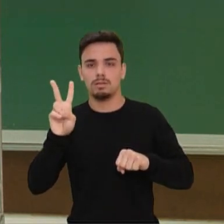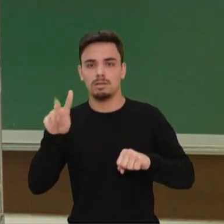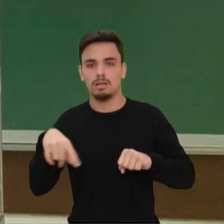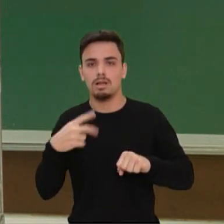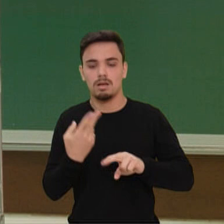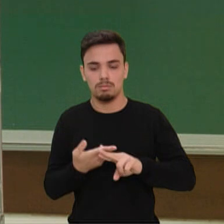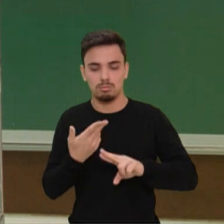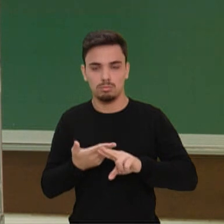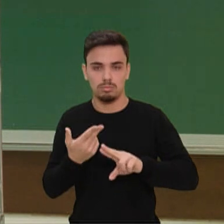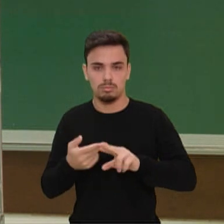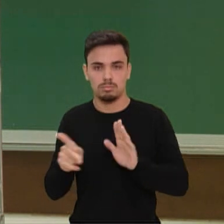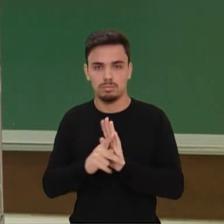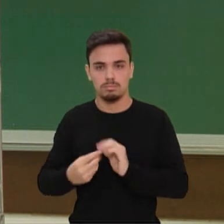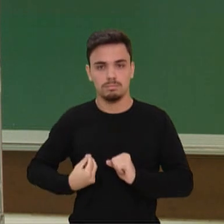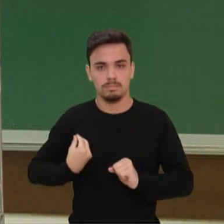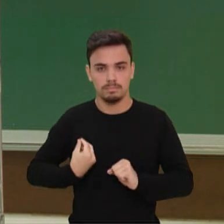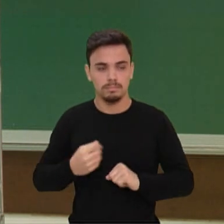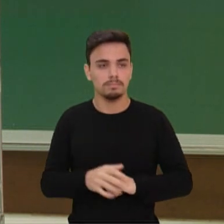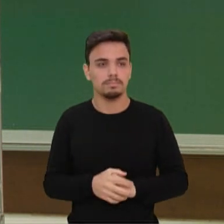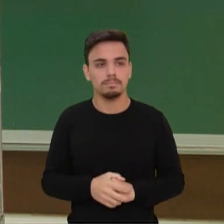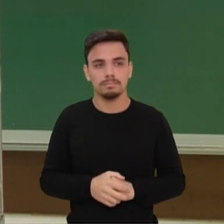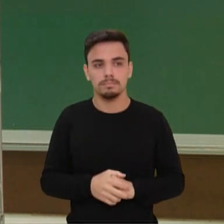é útil à vida.